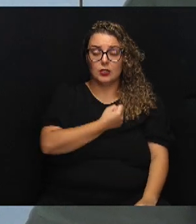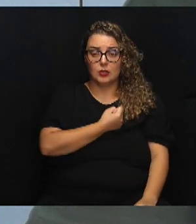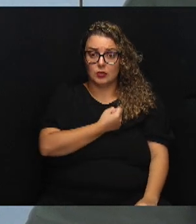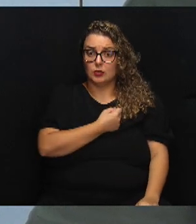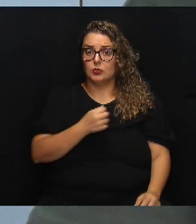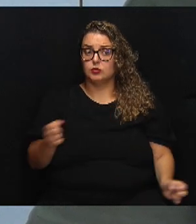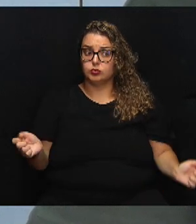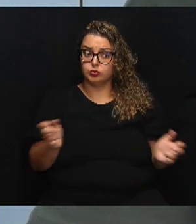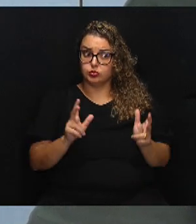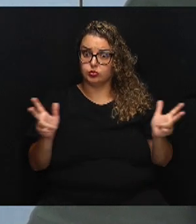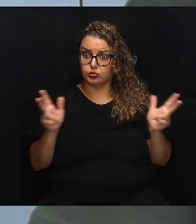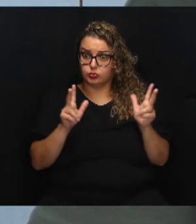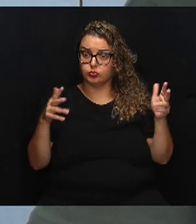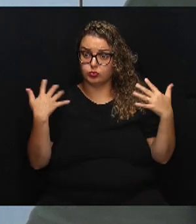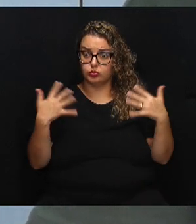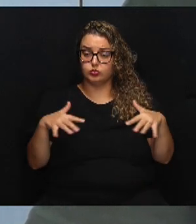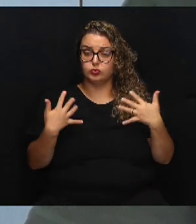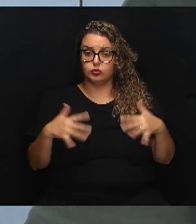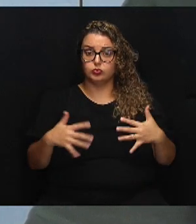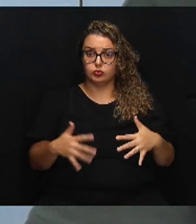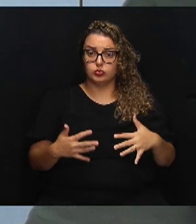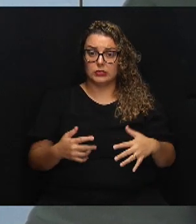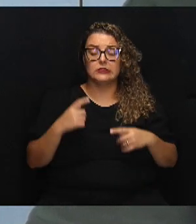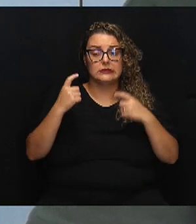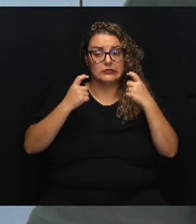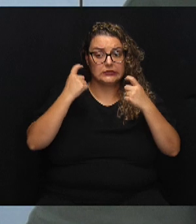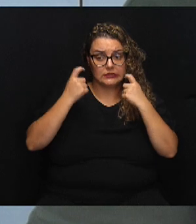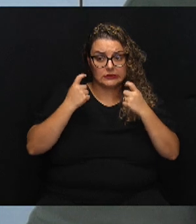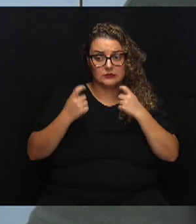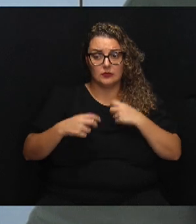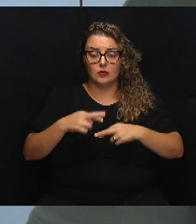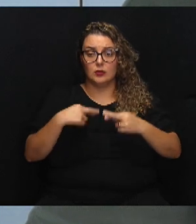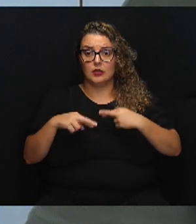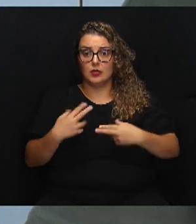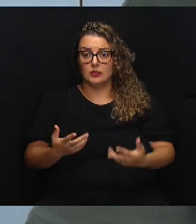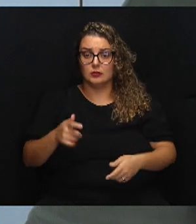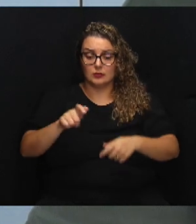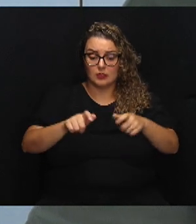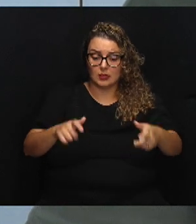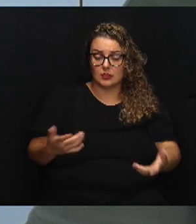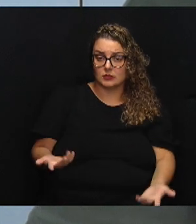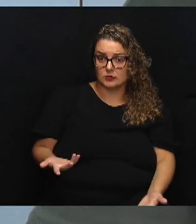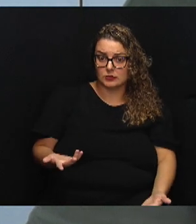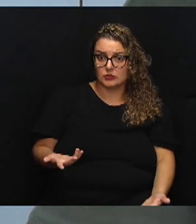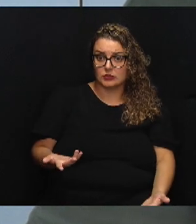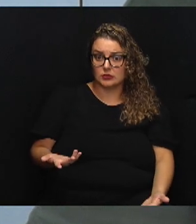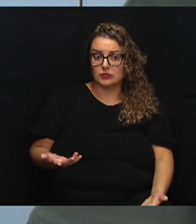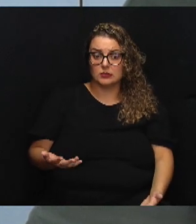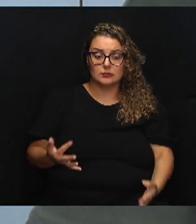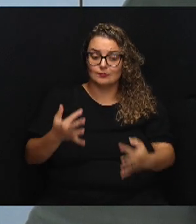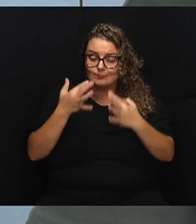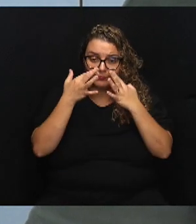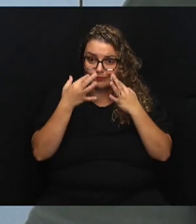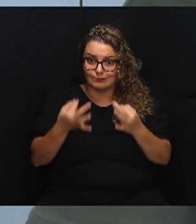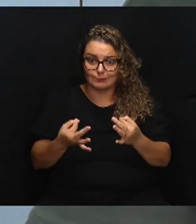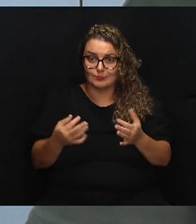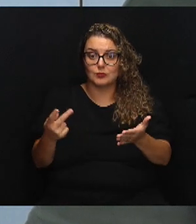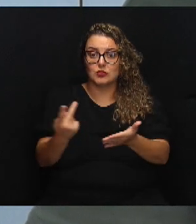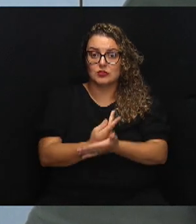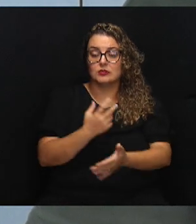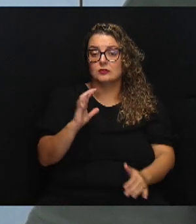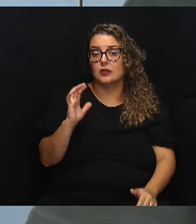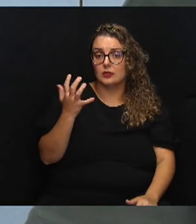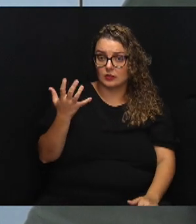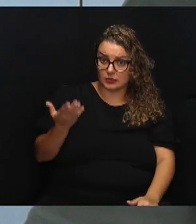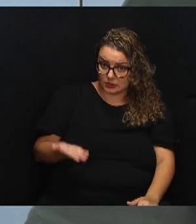muito significativo e que preocupa pelo fato das pessoas não se atentar dos erros que estão cometendo,